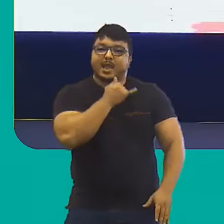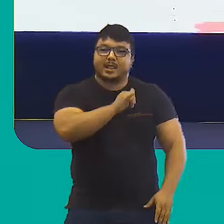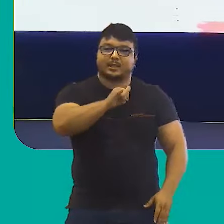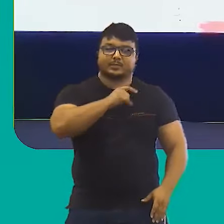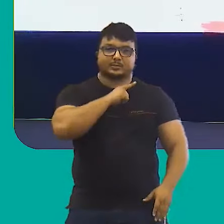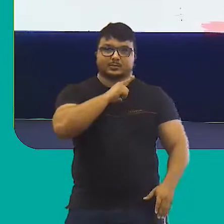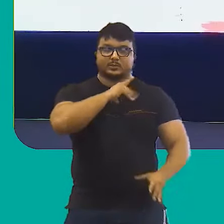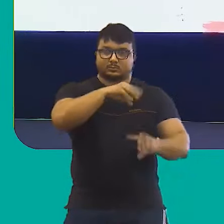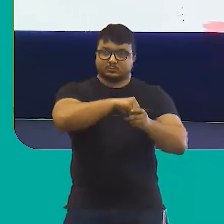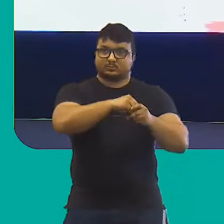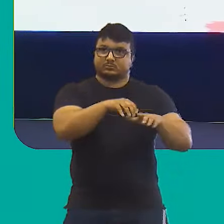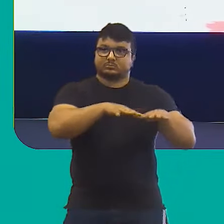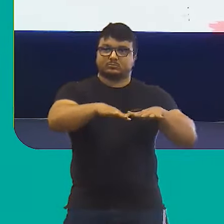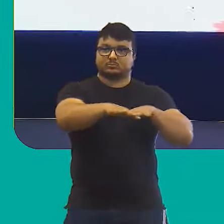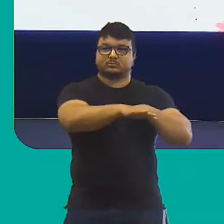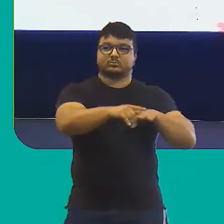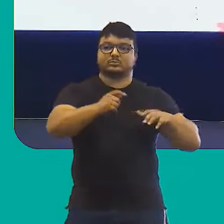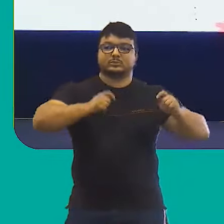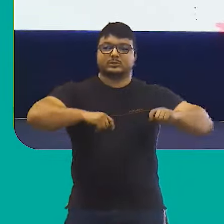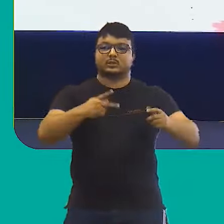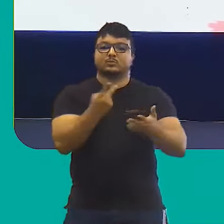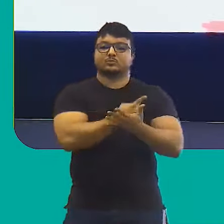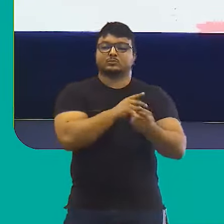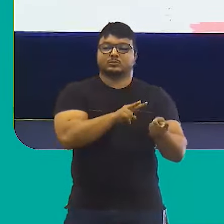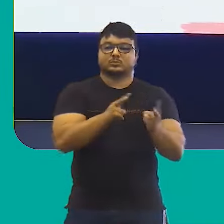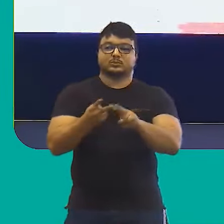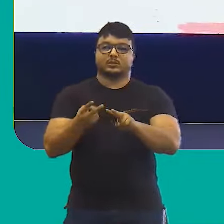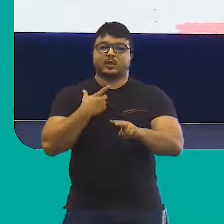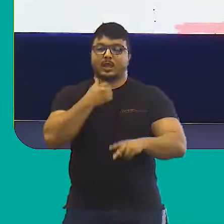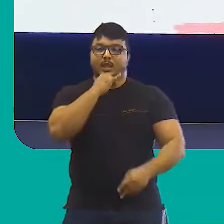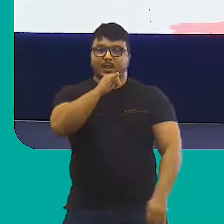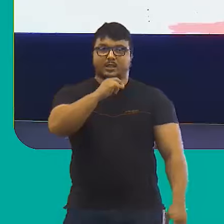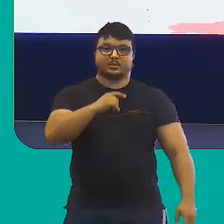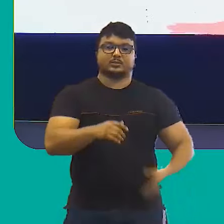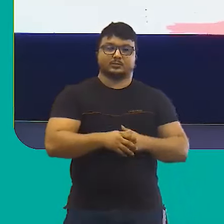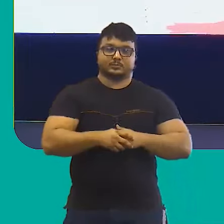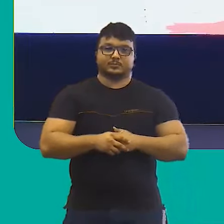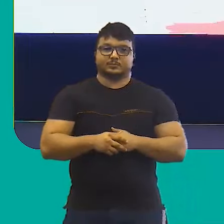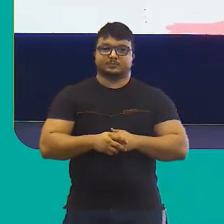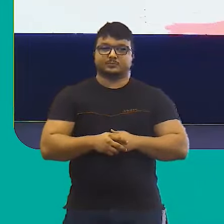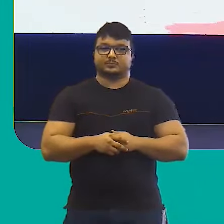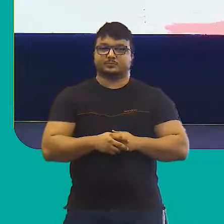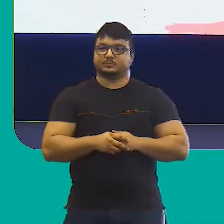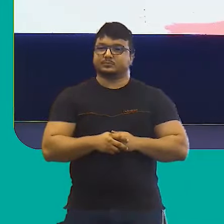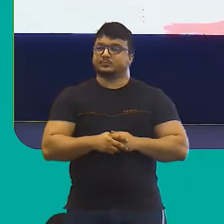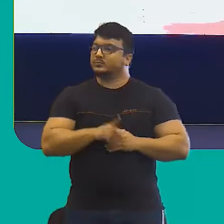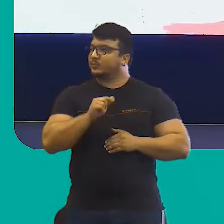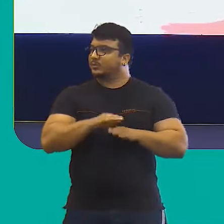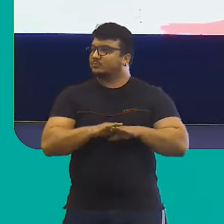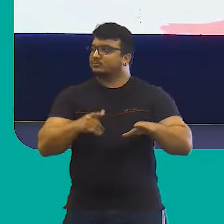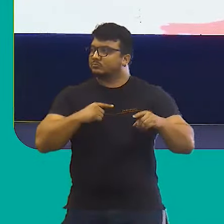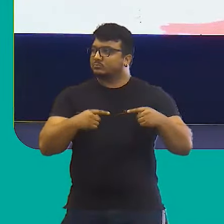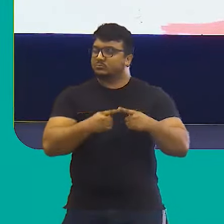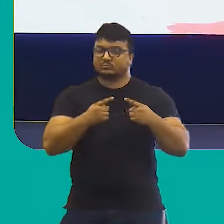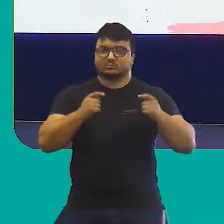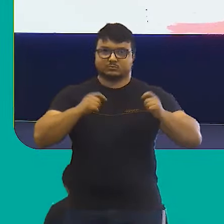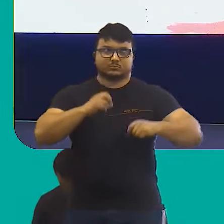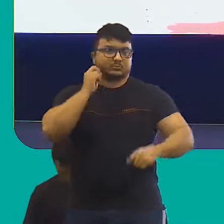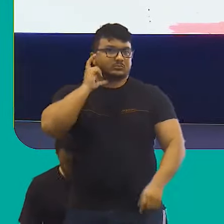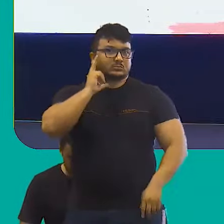elétrica ali. E pode transferir energia elétrica para lá. É assim que funciona o celular.